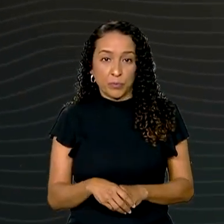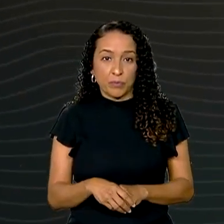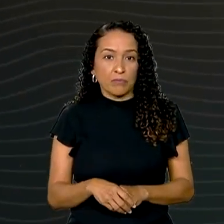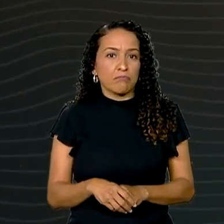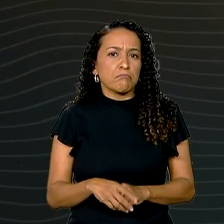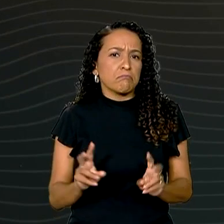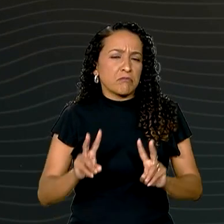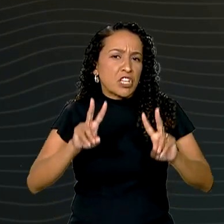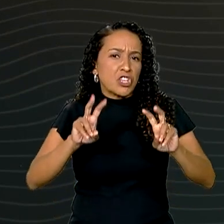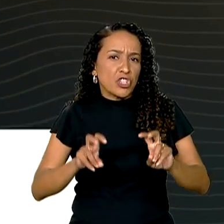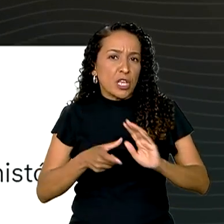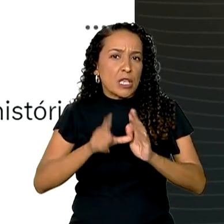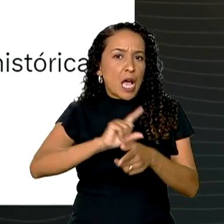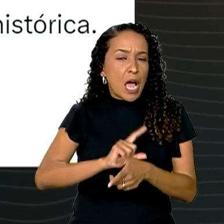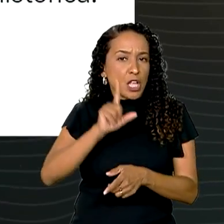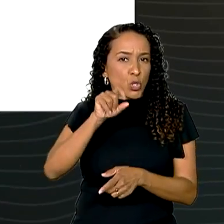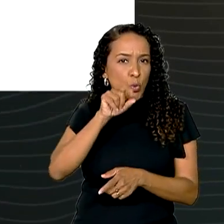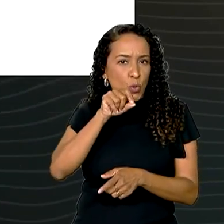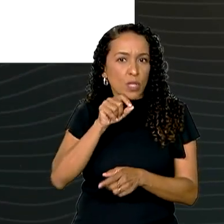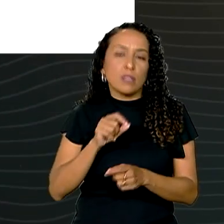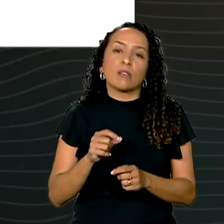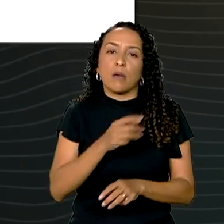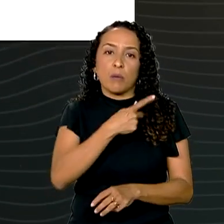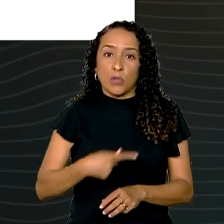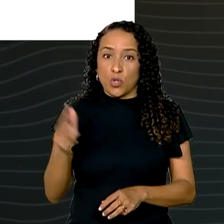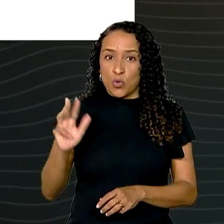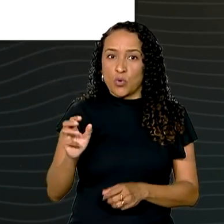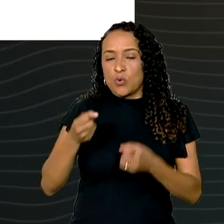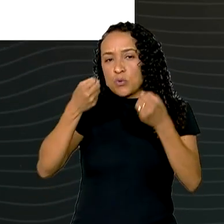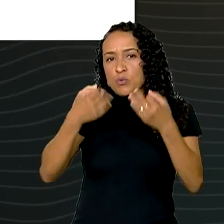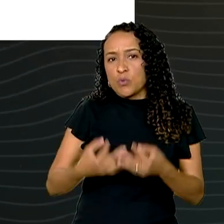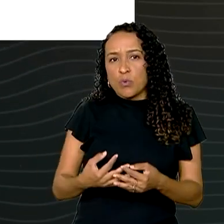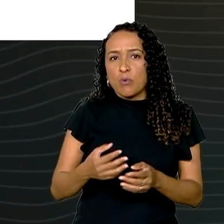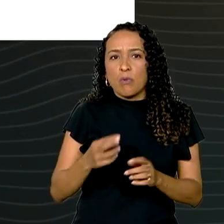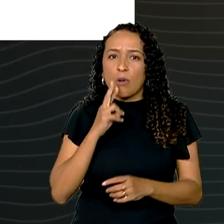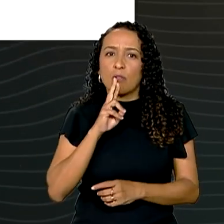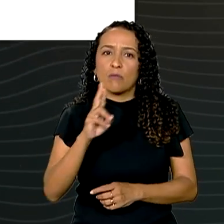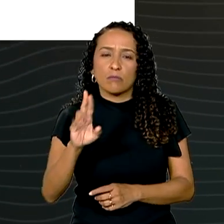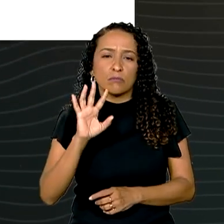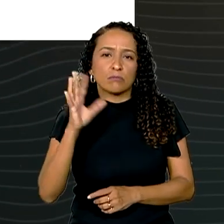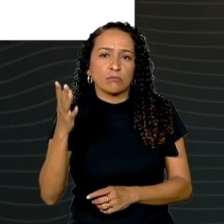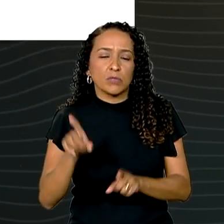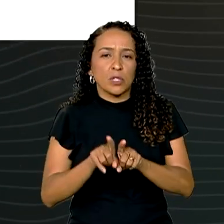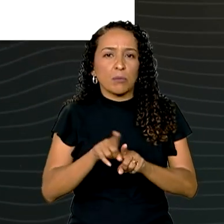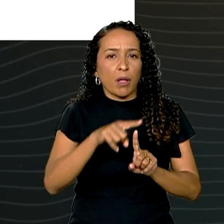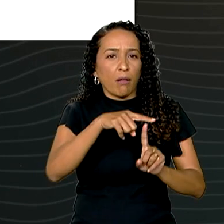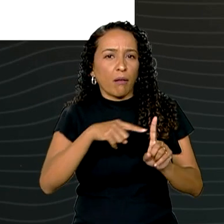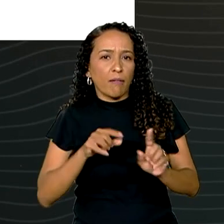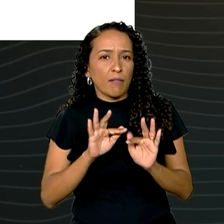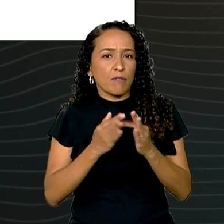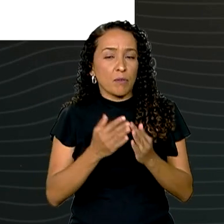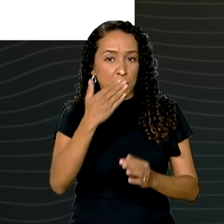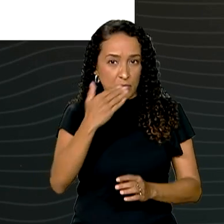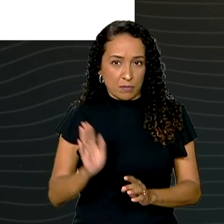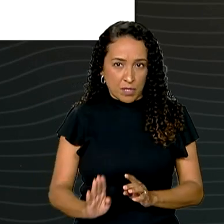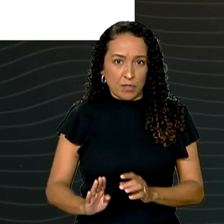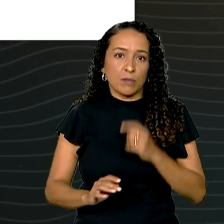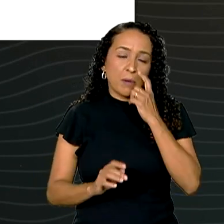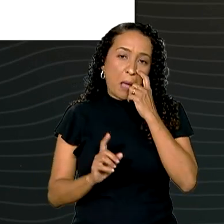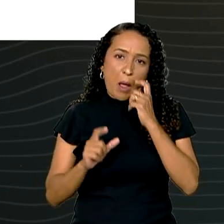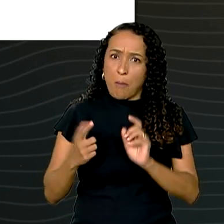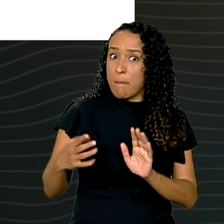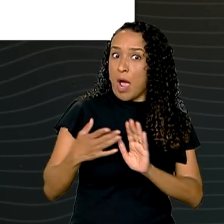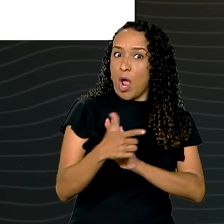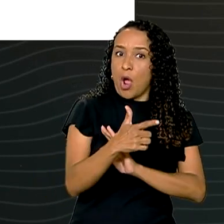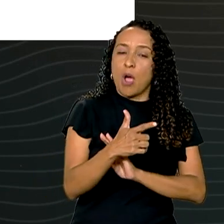Pelo X, antigo Twitter, o presidente Lula comentou o resultado e destacou o rendimento médio das famílias brasileiras, que é o maior da série